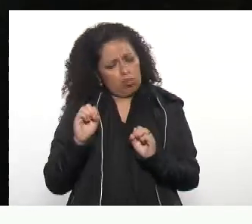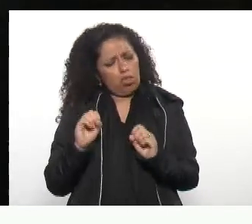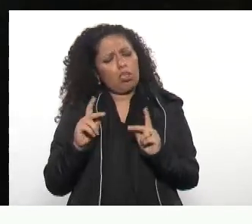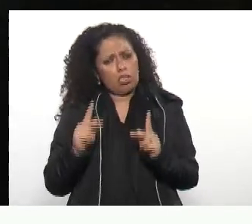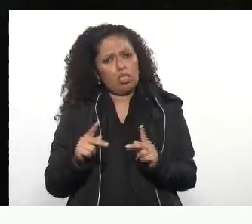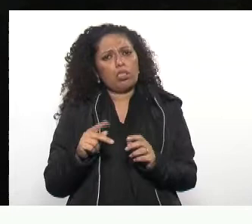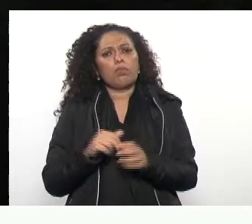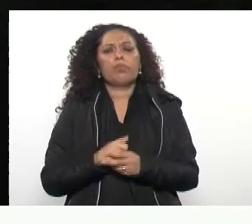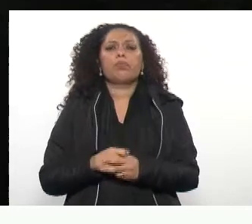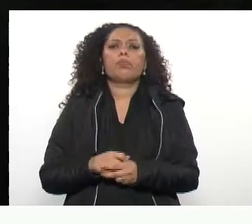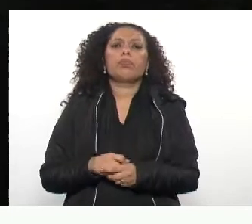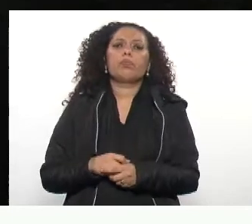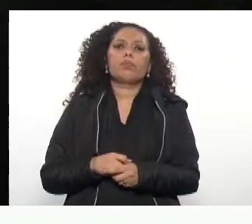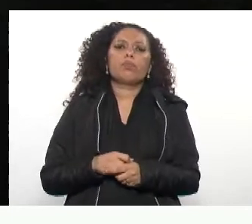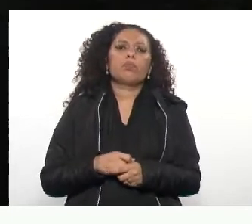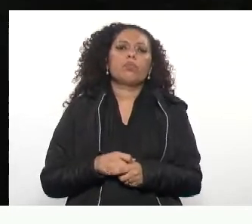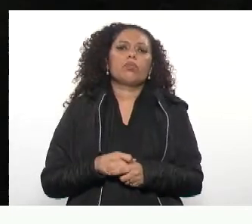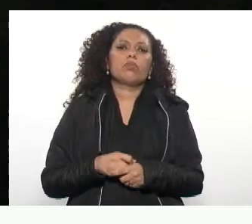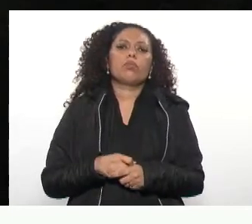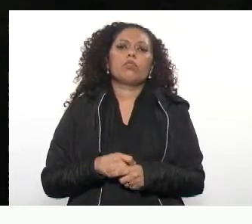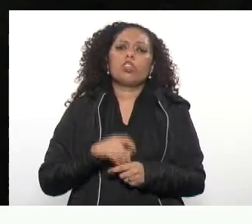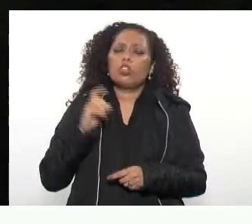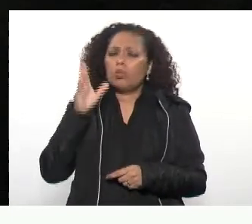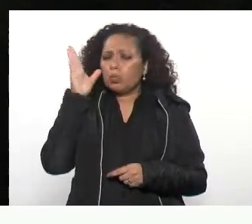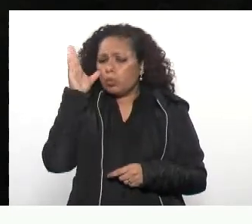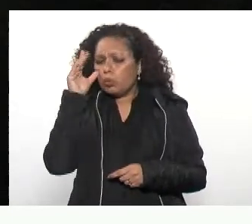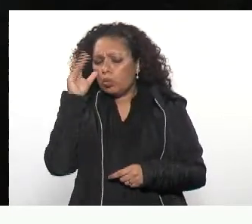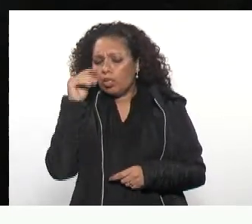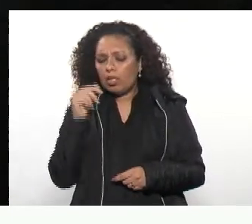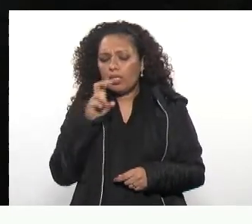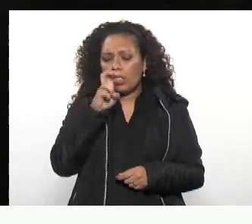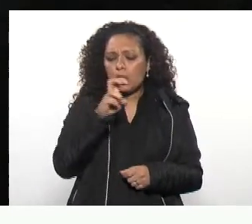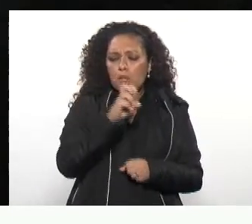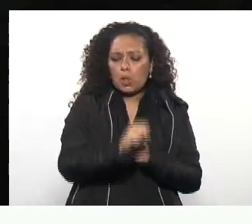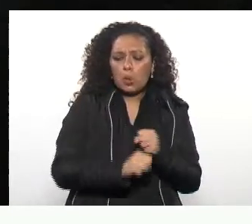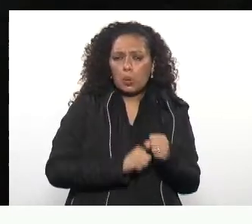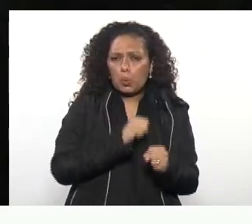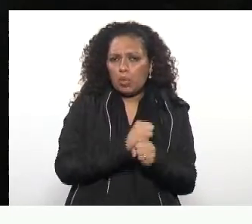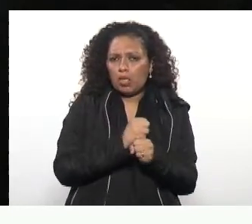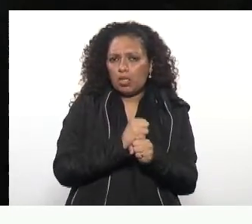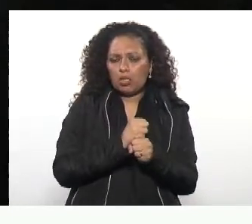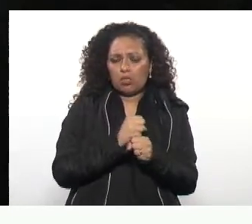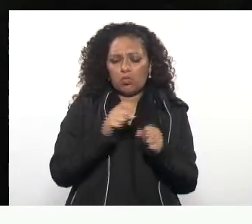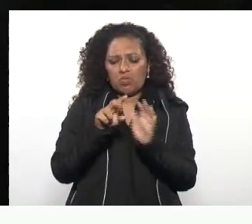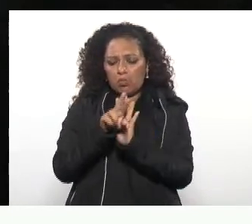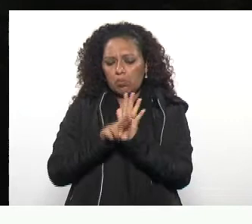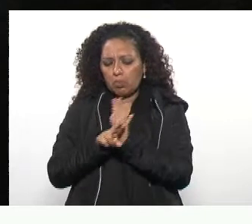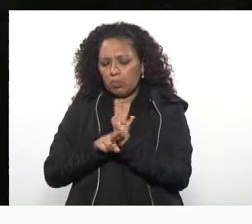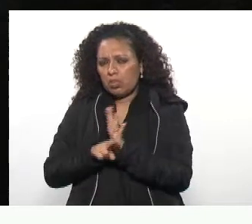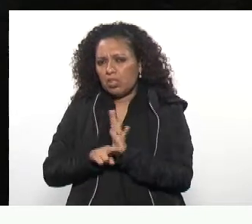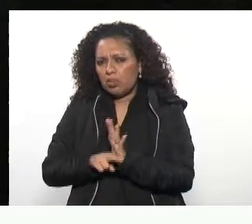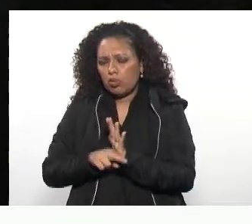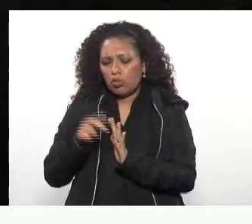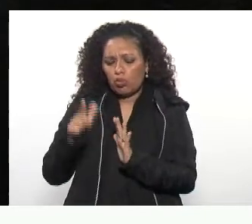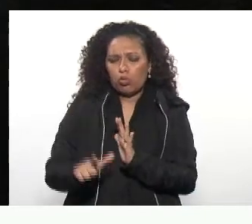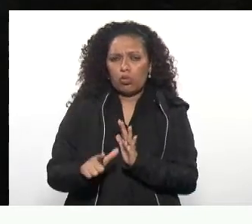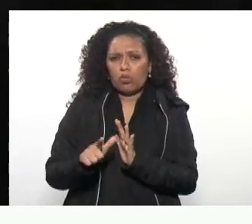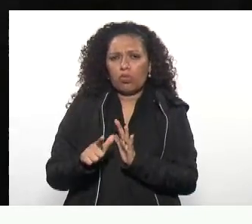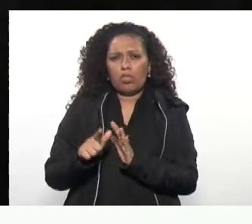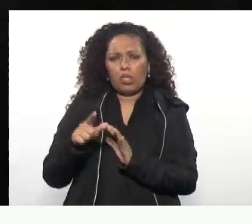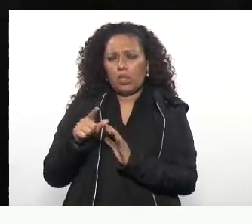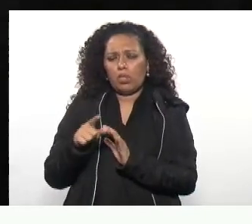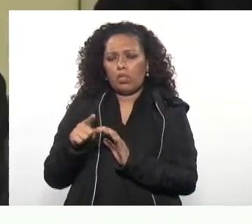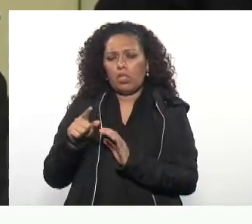Então, maravilha. Desculpa, só por curiosidade, a revisão quinquenal a revisão tarifária não é